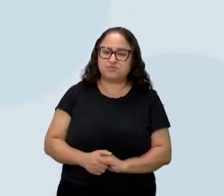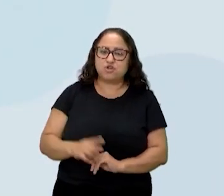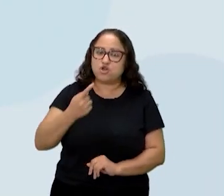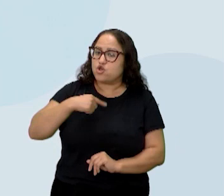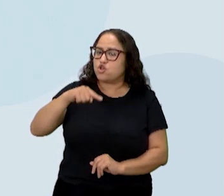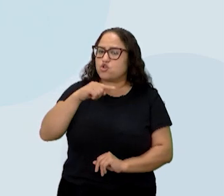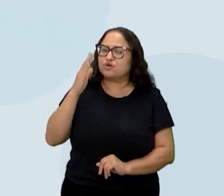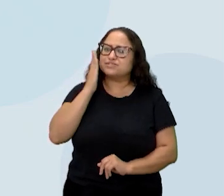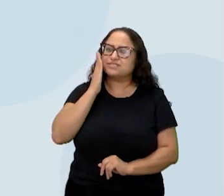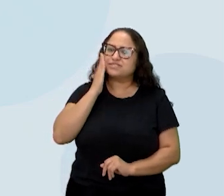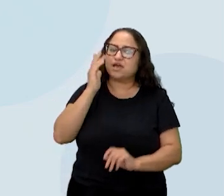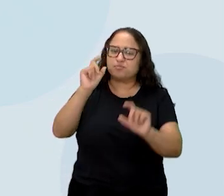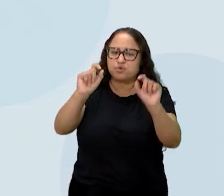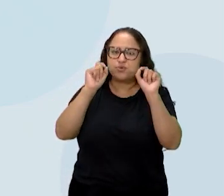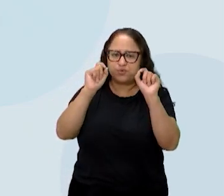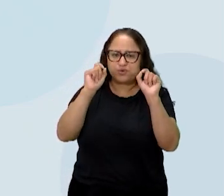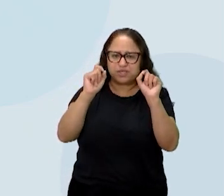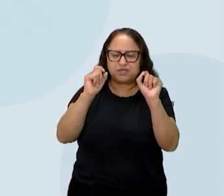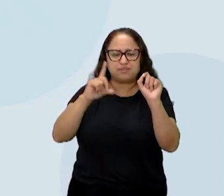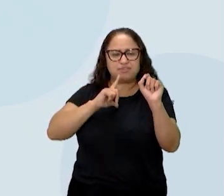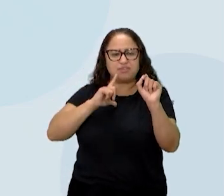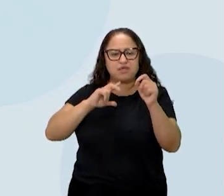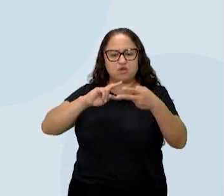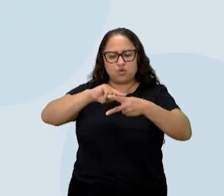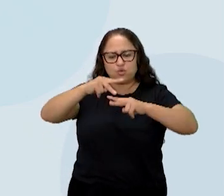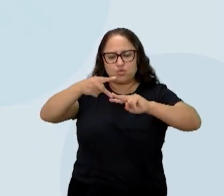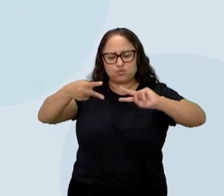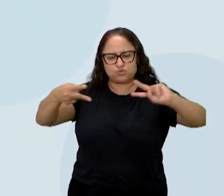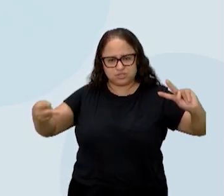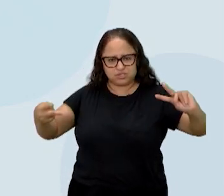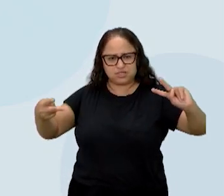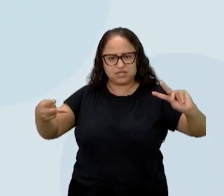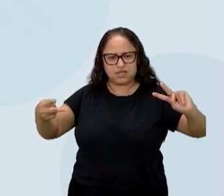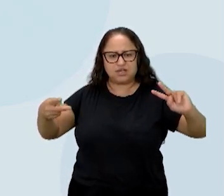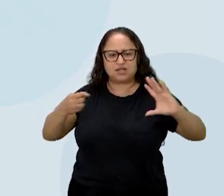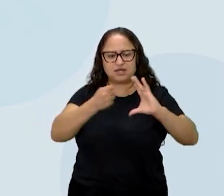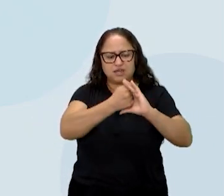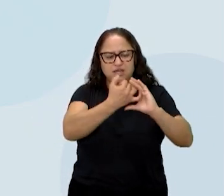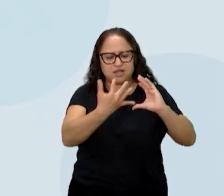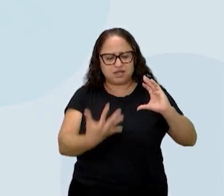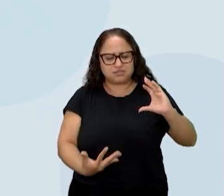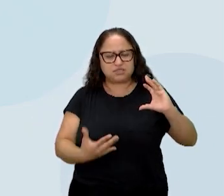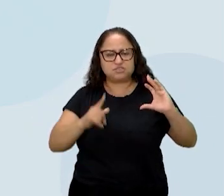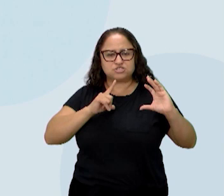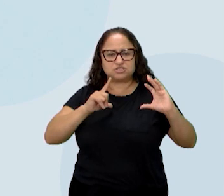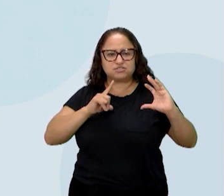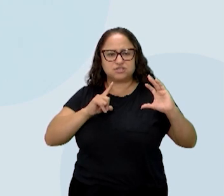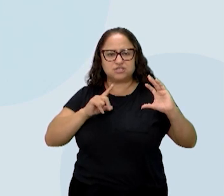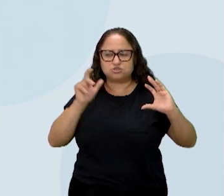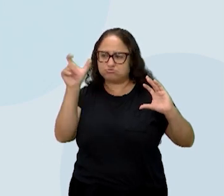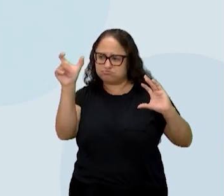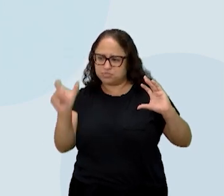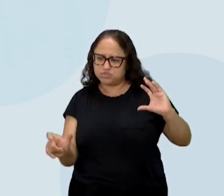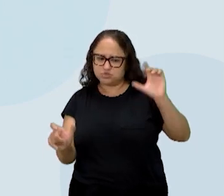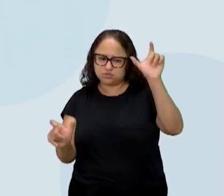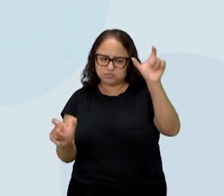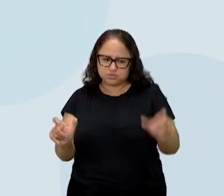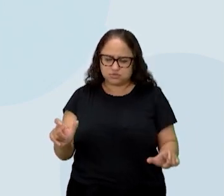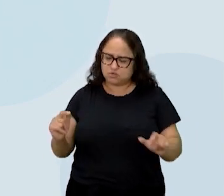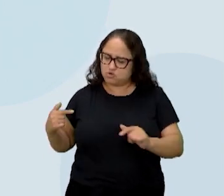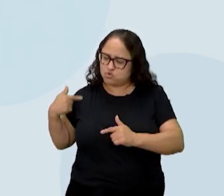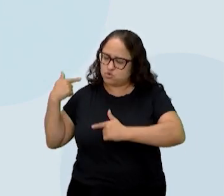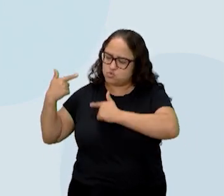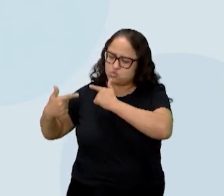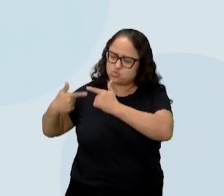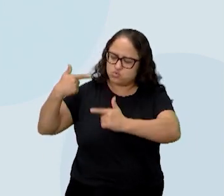gente sabe, então, né, que através do DNA, então, as nossas características são passadas de indivíduos para indivíduos, de geração para